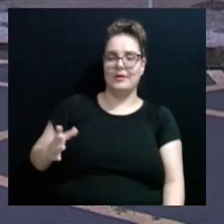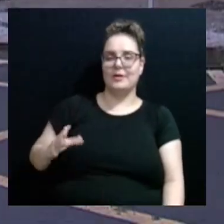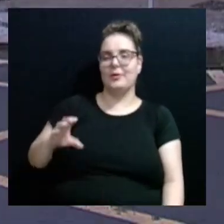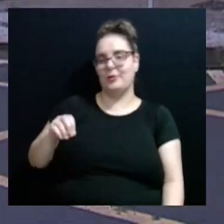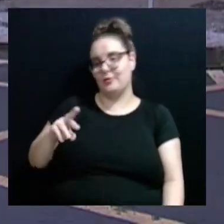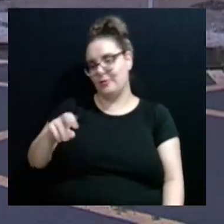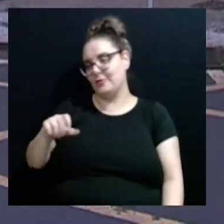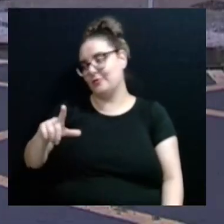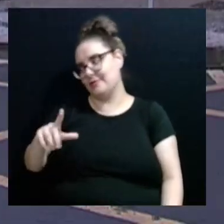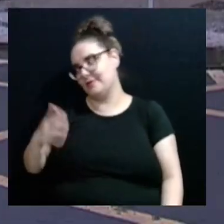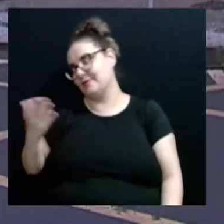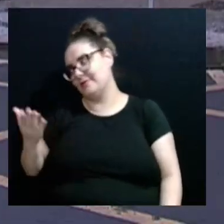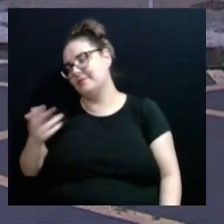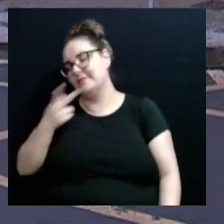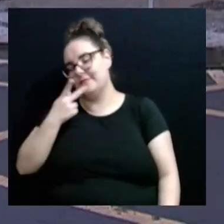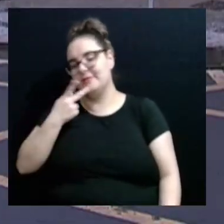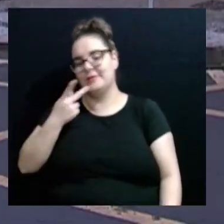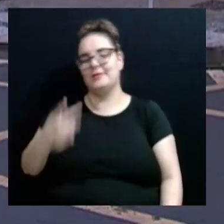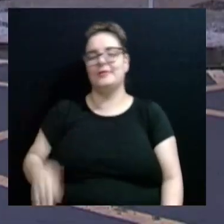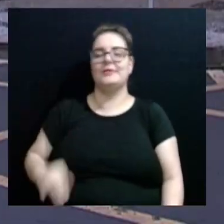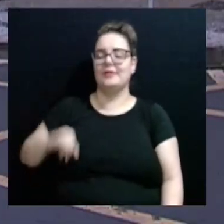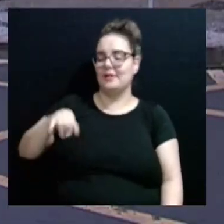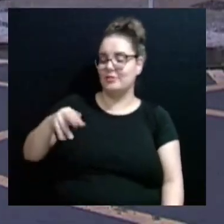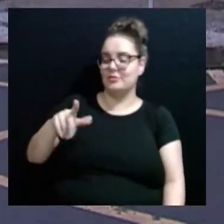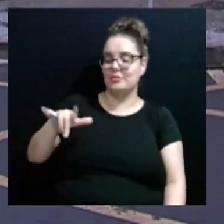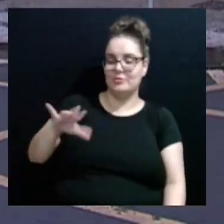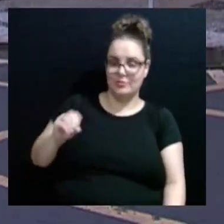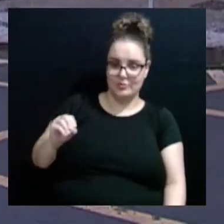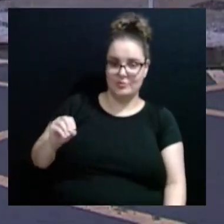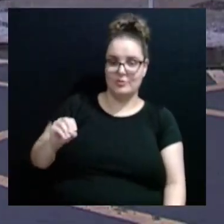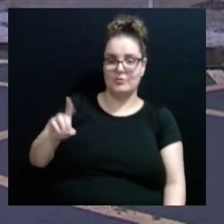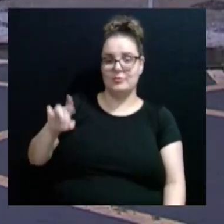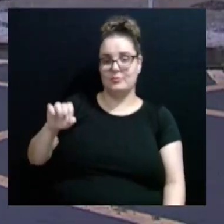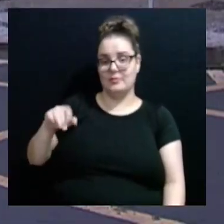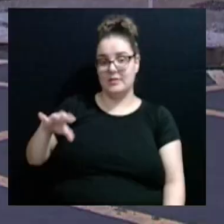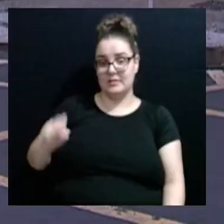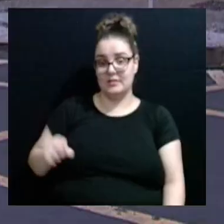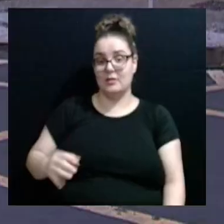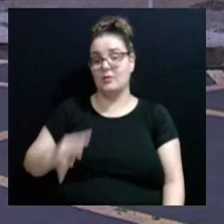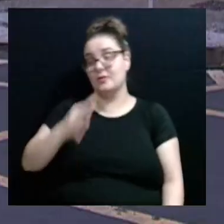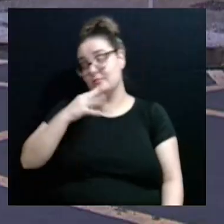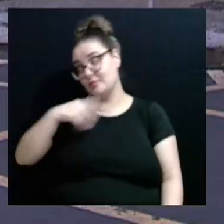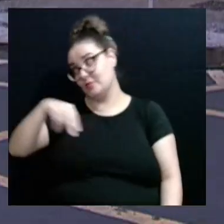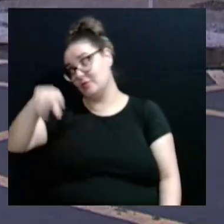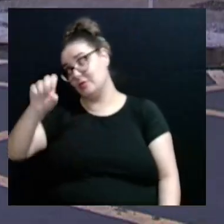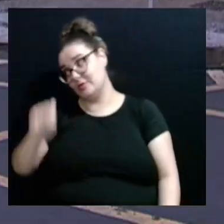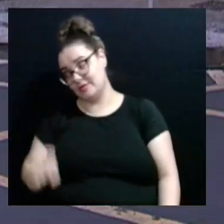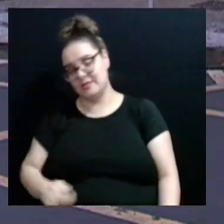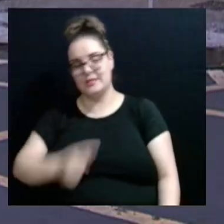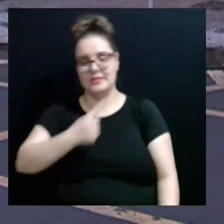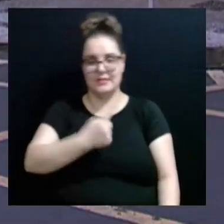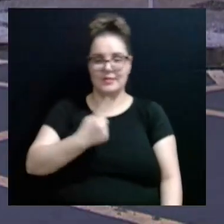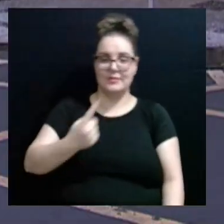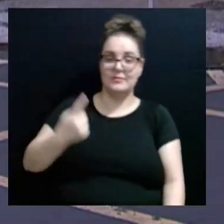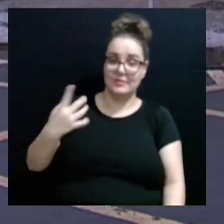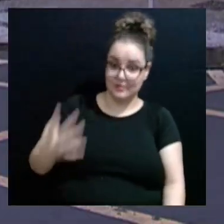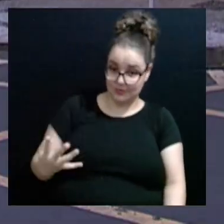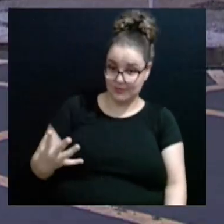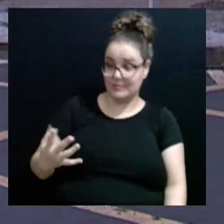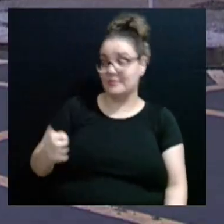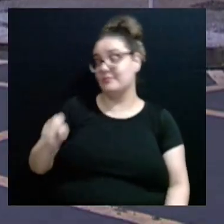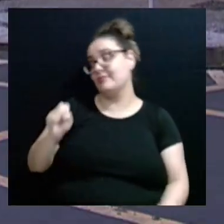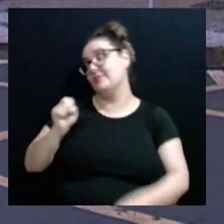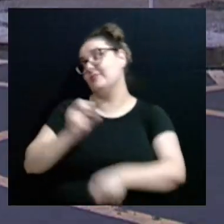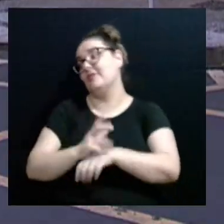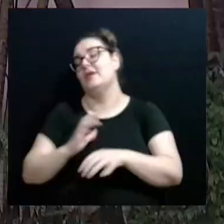relatou, que fica ali da Júlio de Mesquita até a José de Souza Campos, conhecido como Norte e Sul. 114 vagas aqui na região foram disponibilizadas. Por